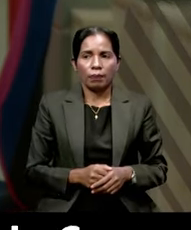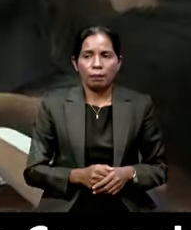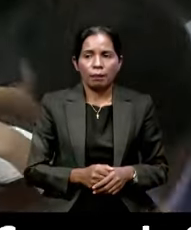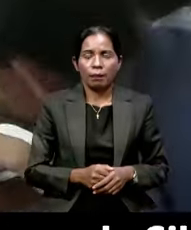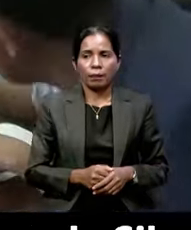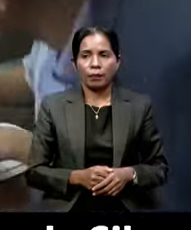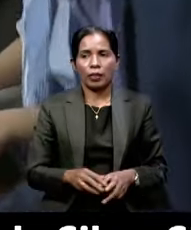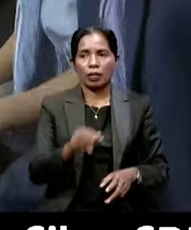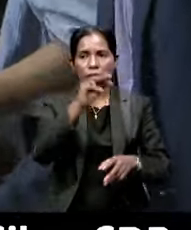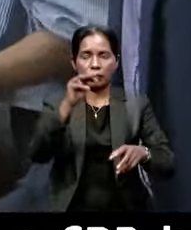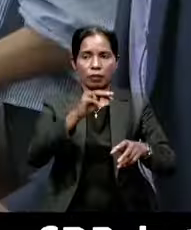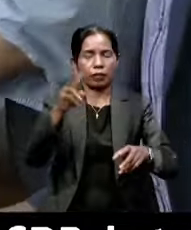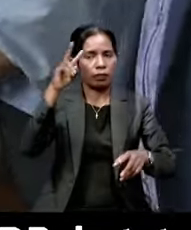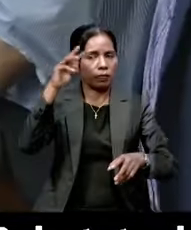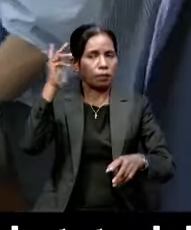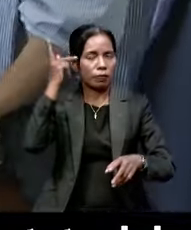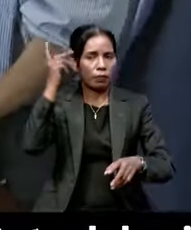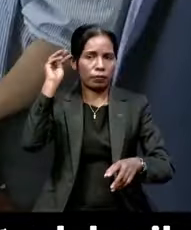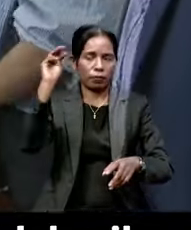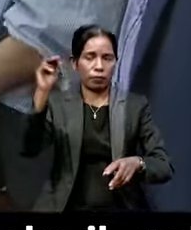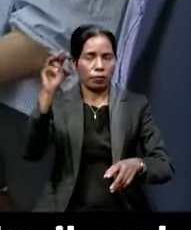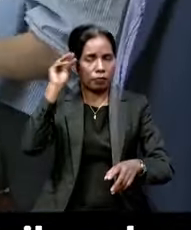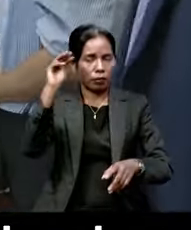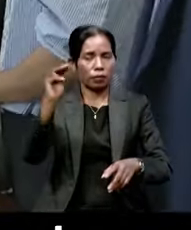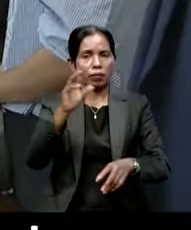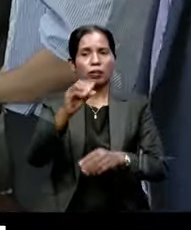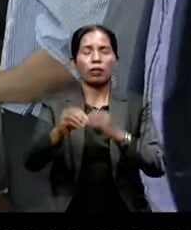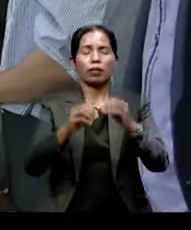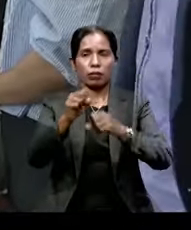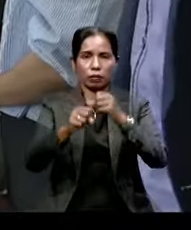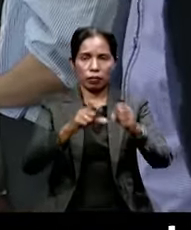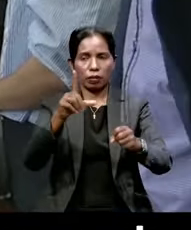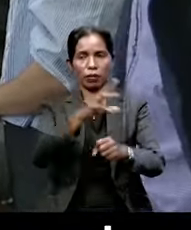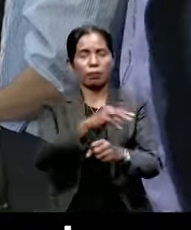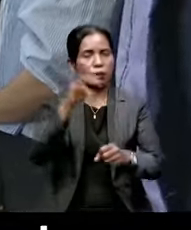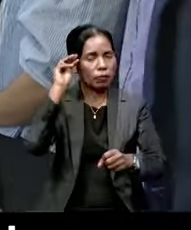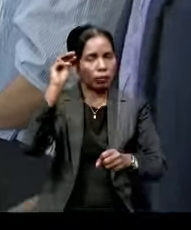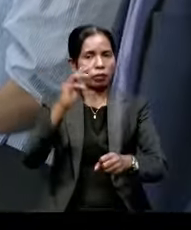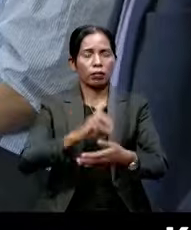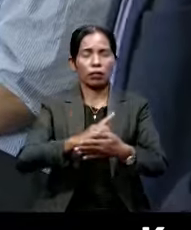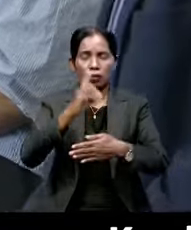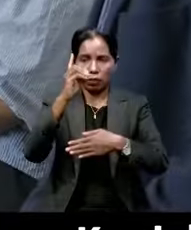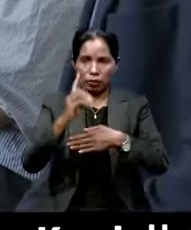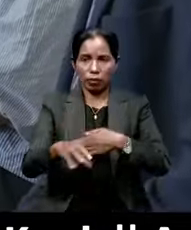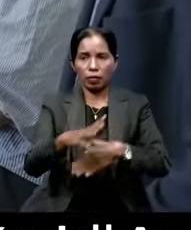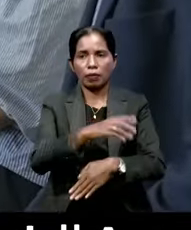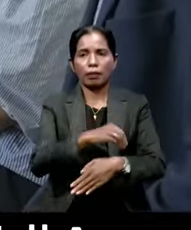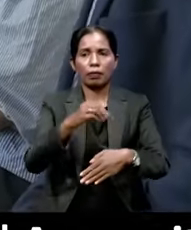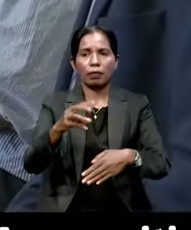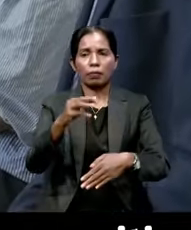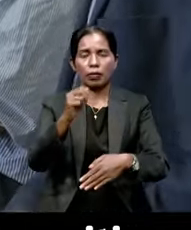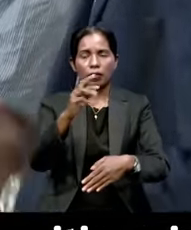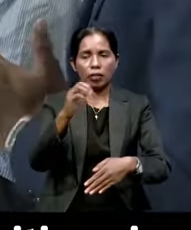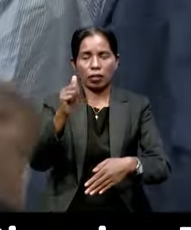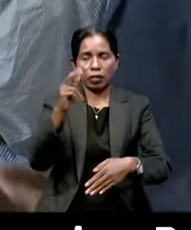E a segunda, né, vice-primeiro-ministro, ministro coordenador para assunto social, ministro de desenvolvimento rural, no habitação comunitária, Mariano